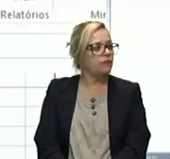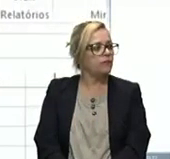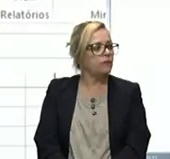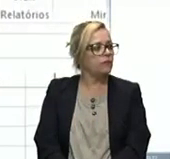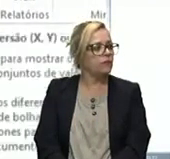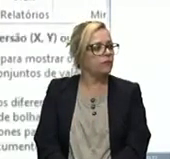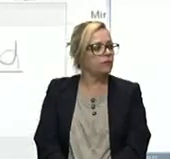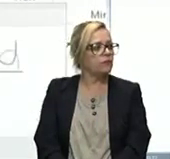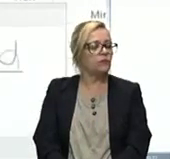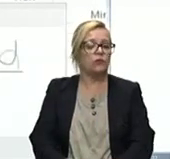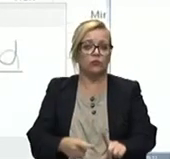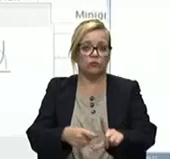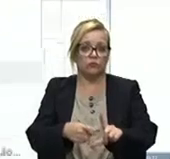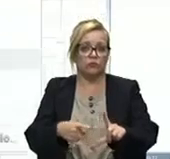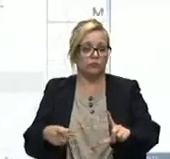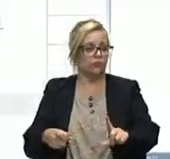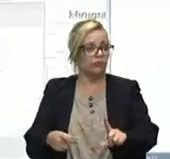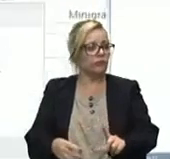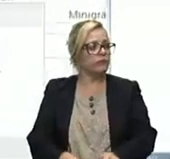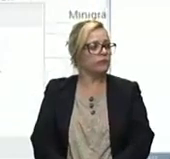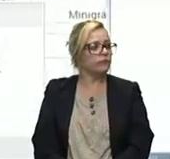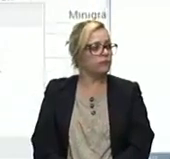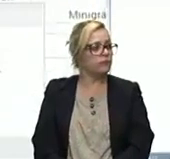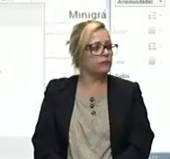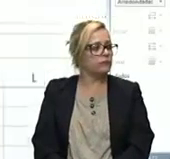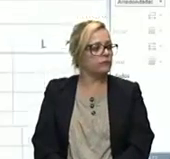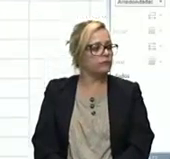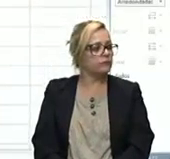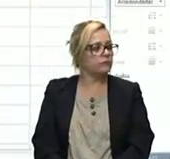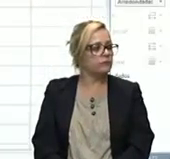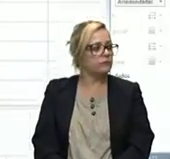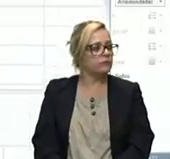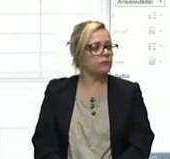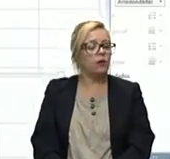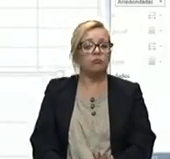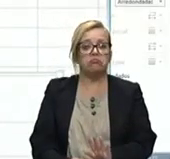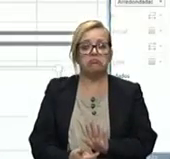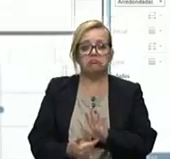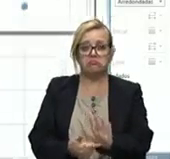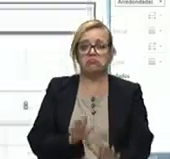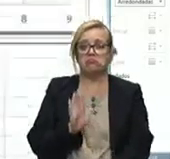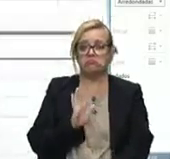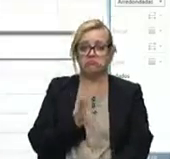vou no gráfico de dispersão, clico, ele automaticamente será apresentado